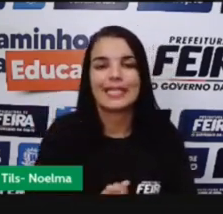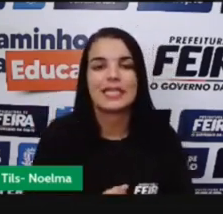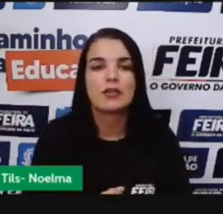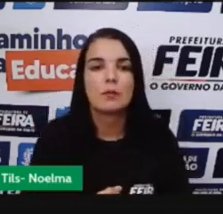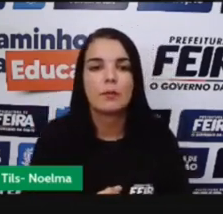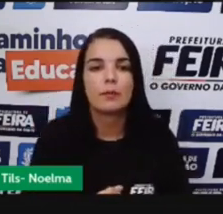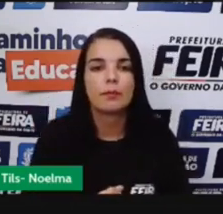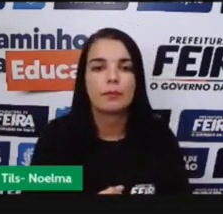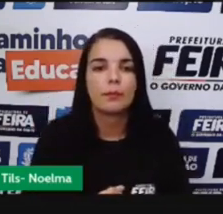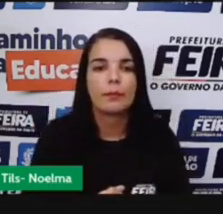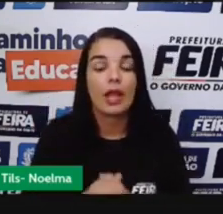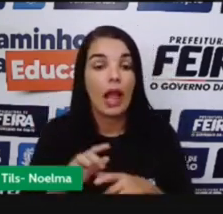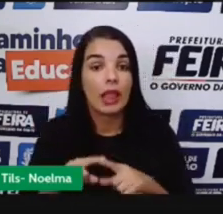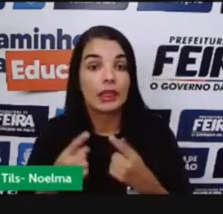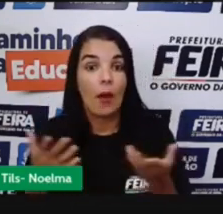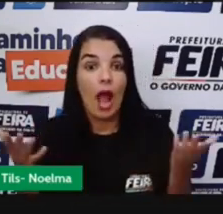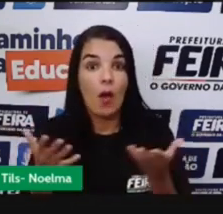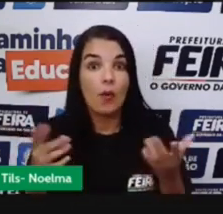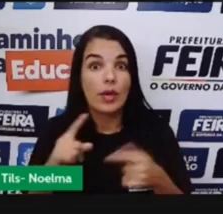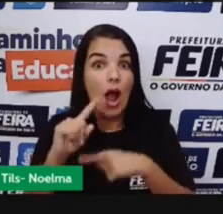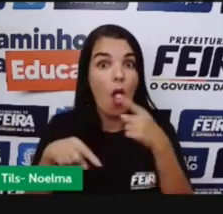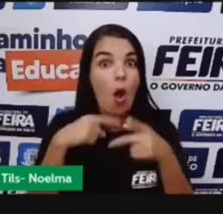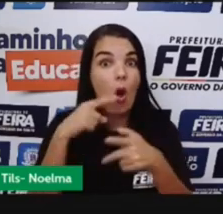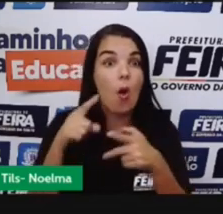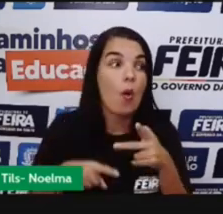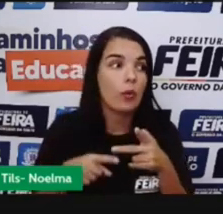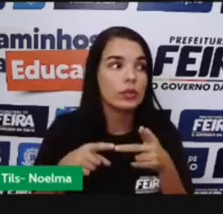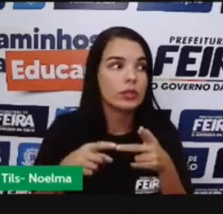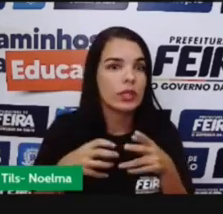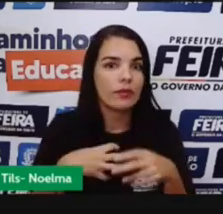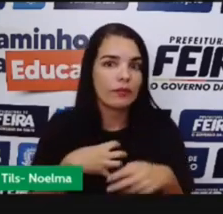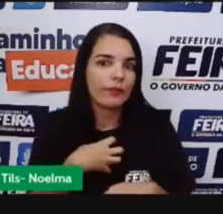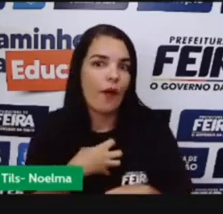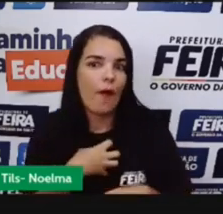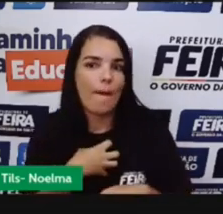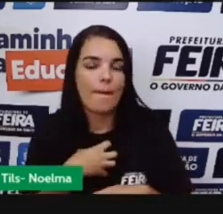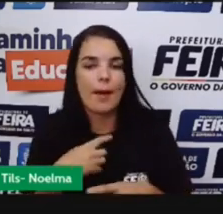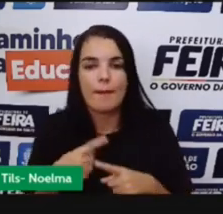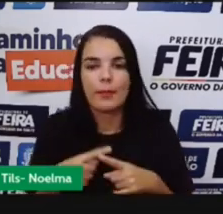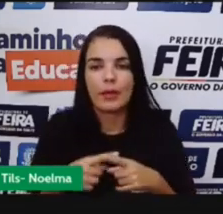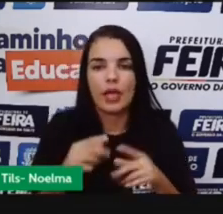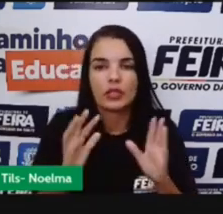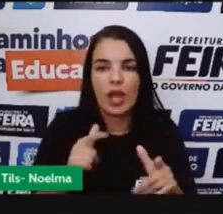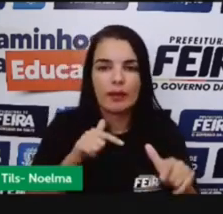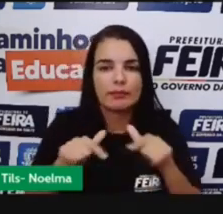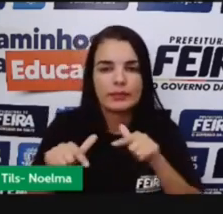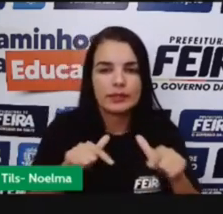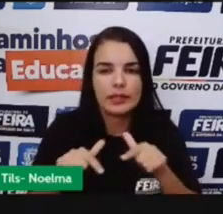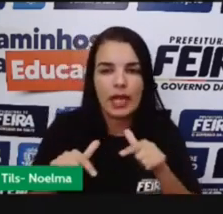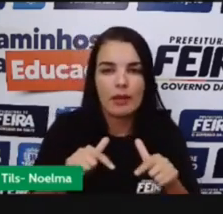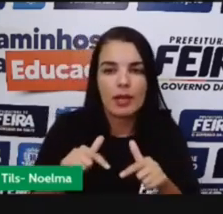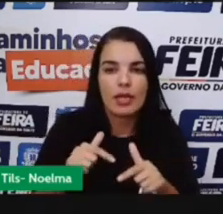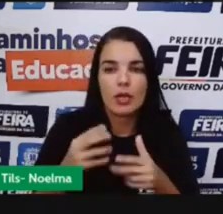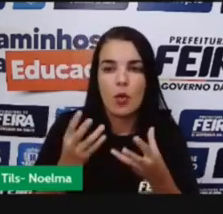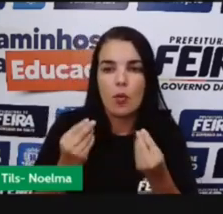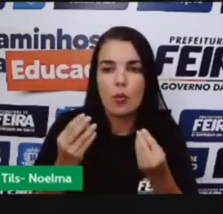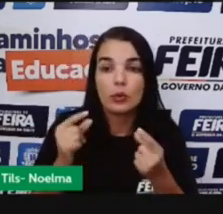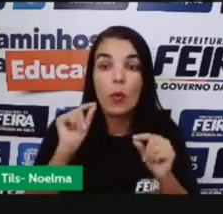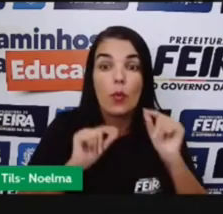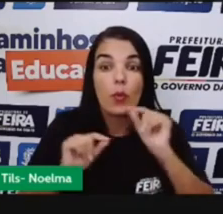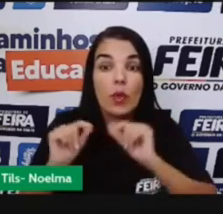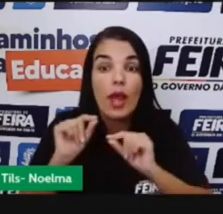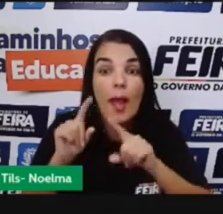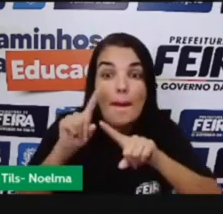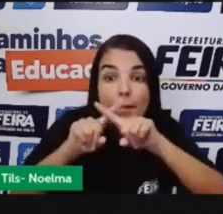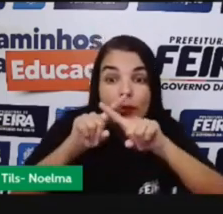a fazer de outra forma, né? Nós já trabalhamos muito sobre a multiplicação.